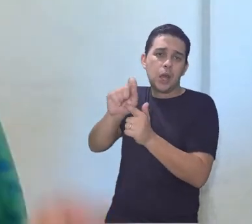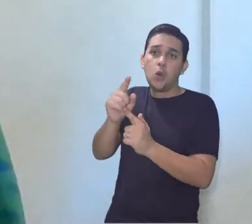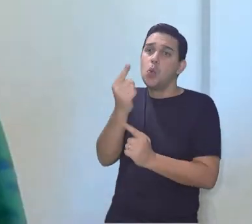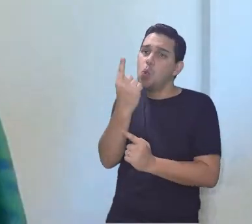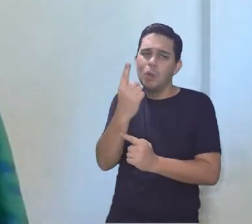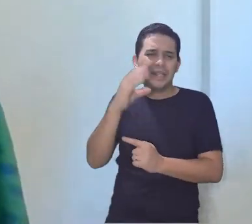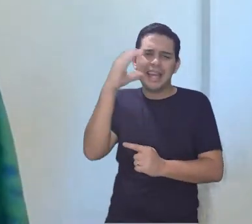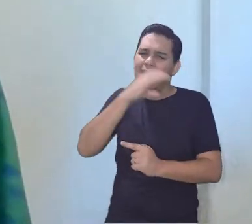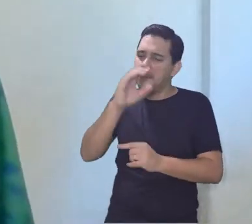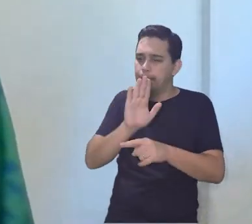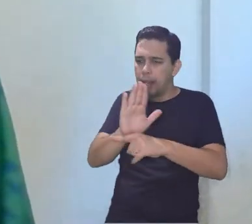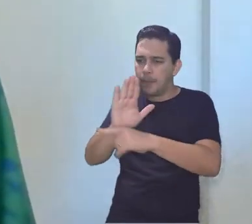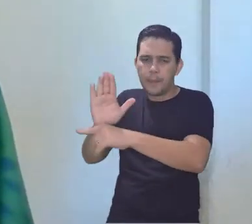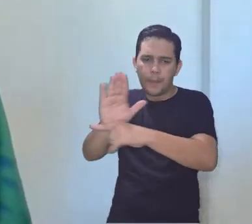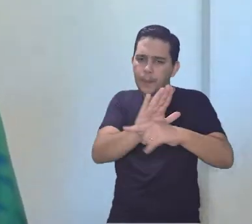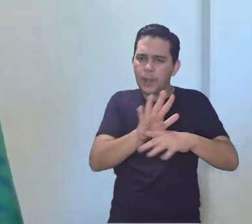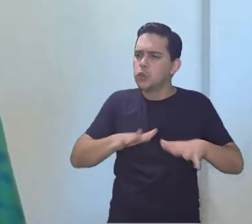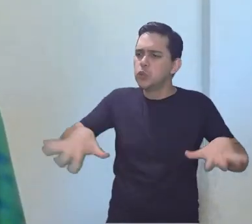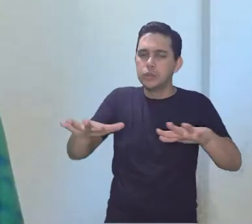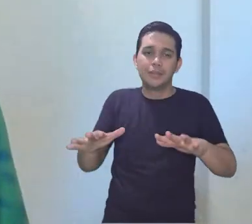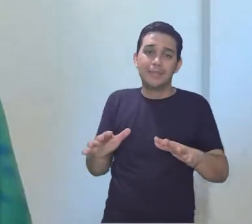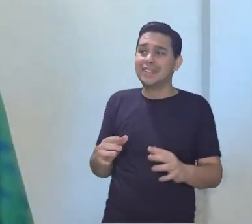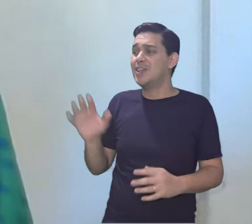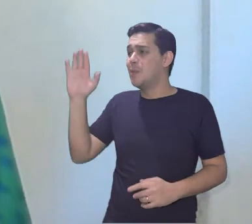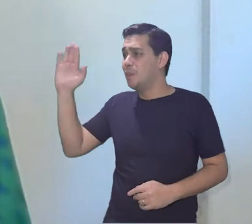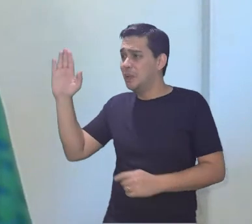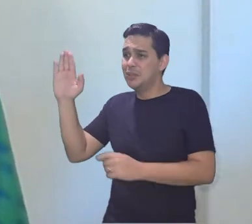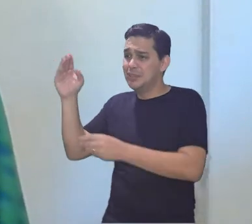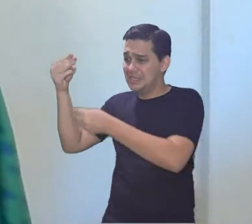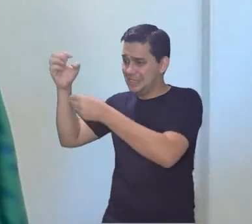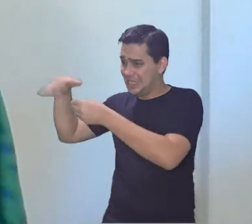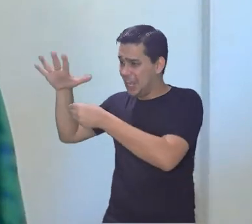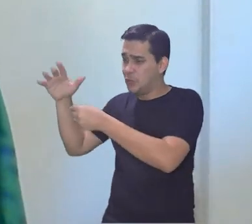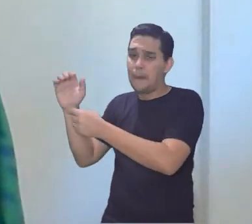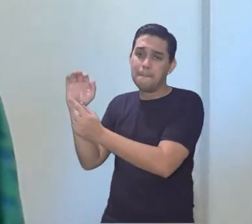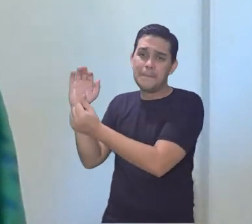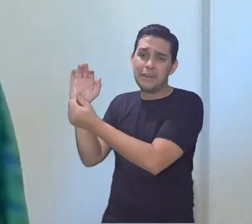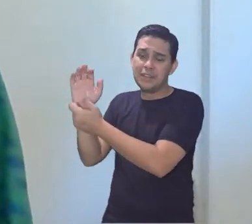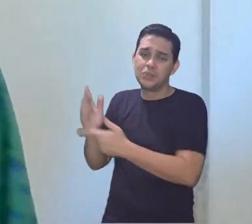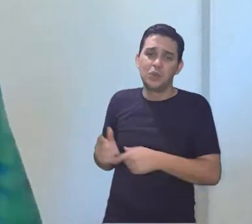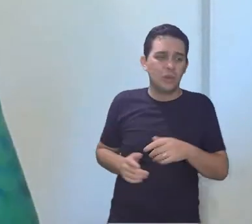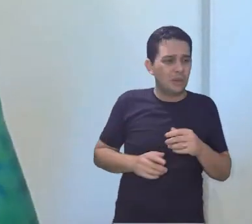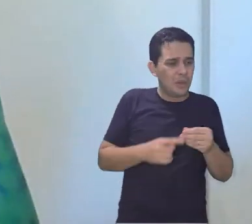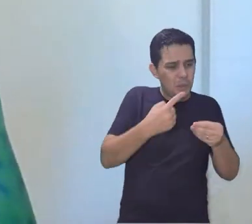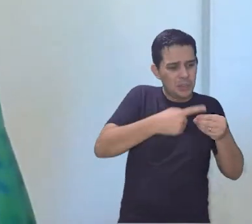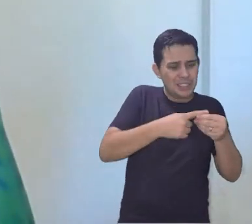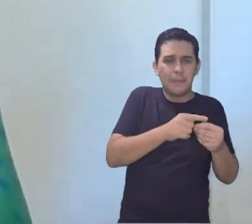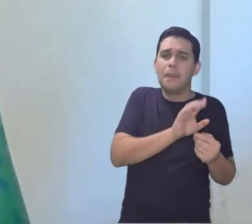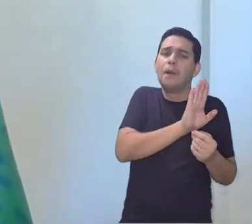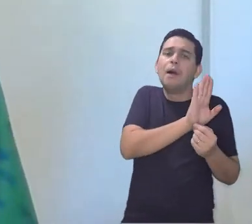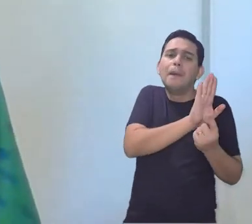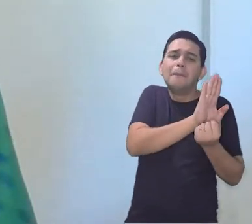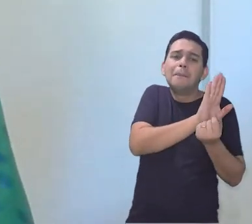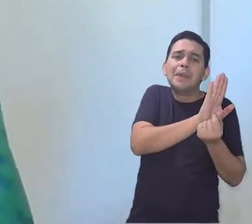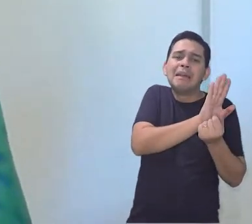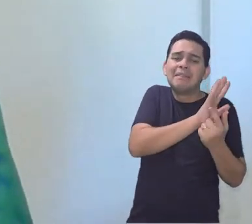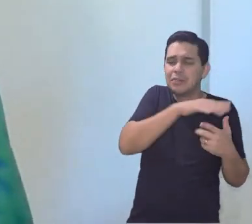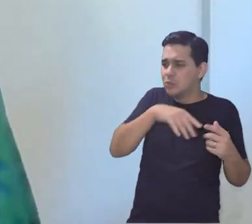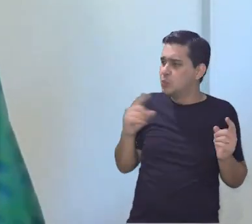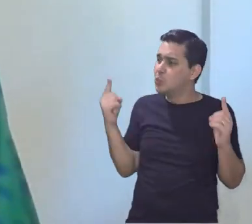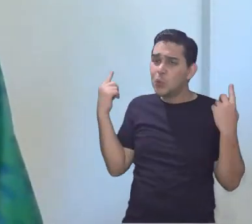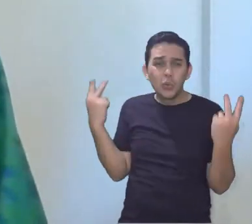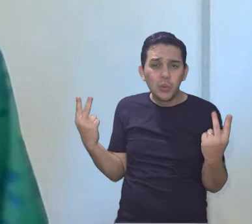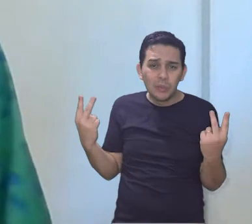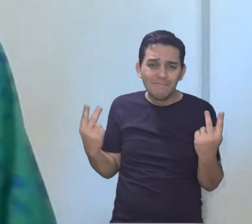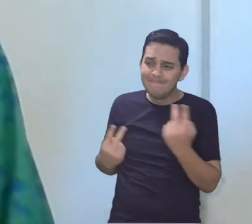um benefício estadual e um benefício municipal, o que nós entendemos é que esses dois programas eles teriam